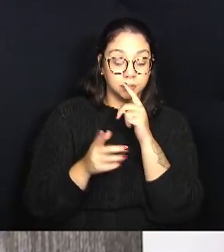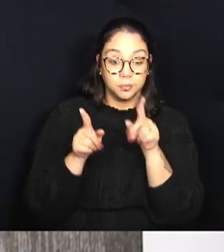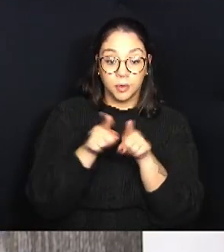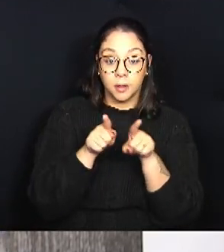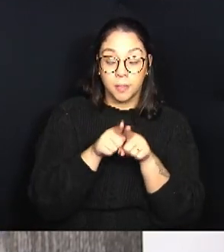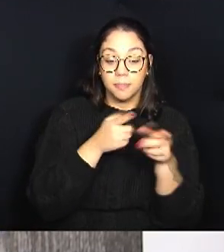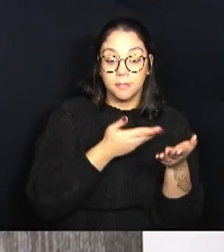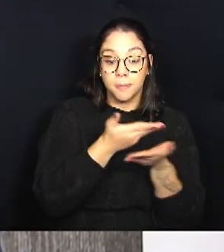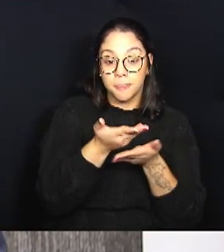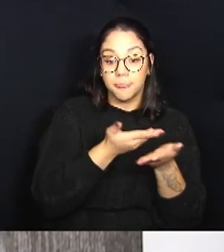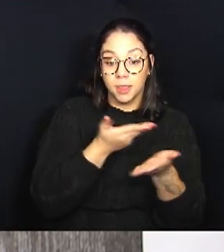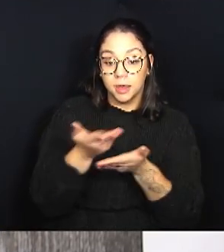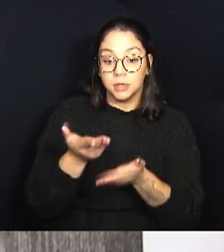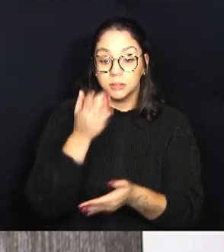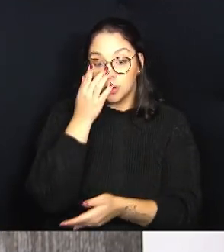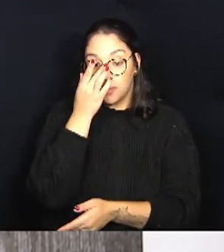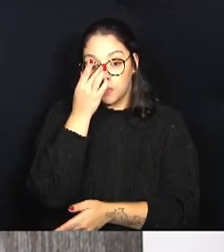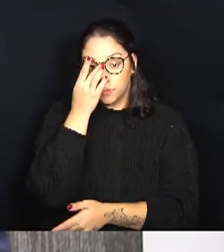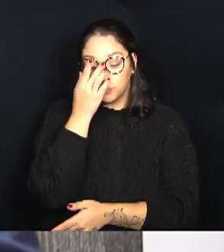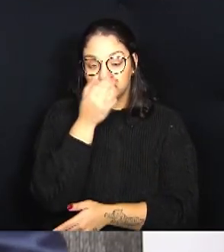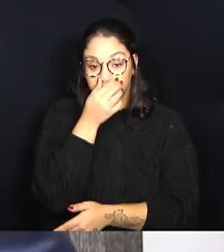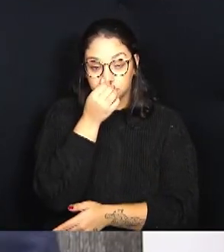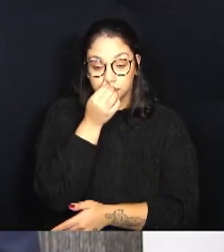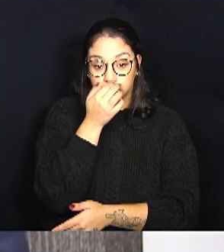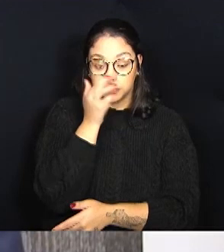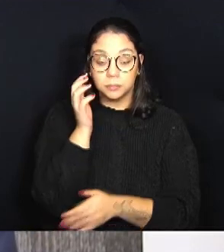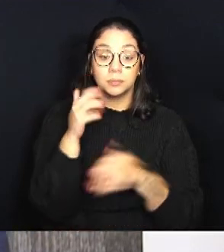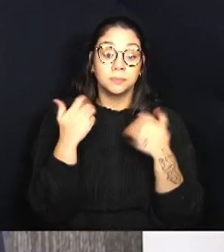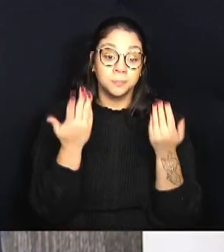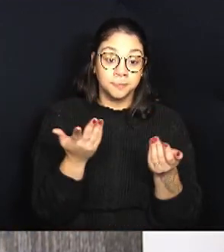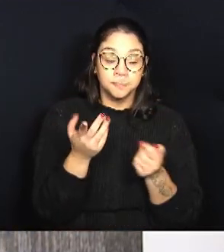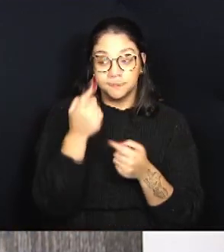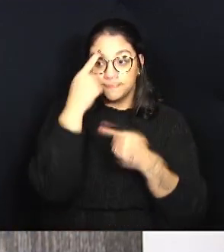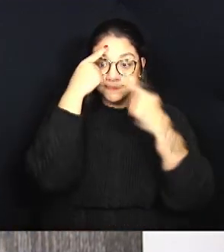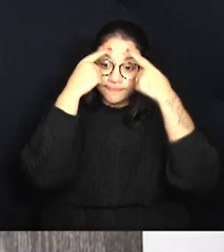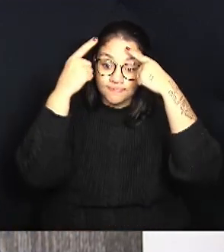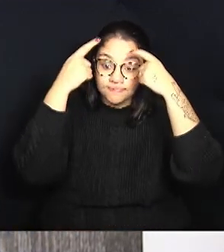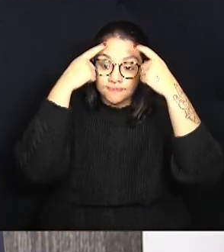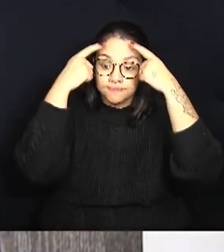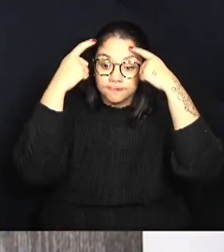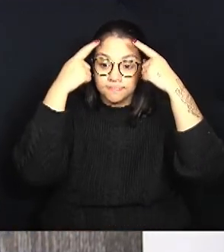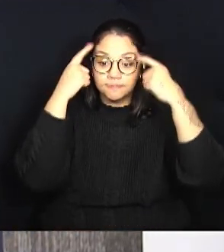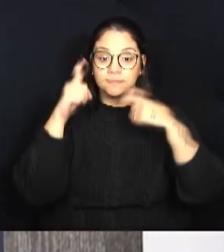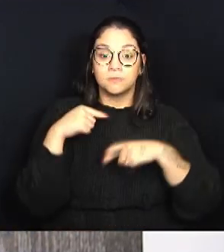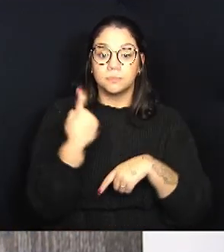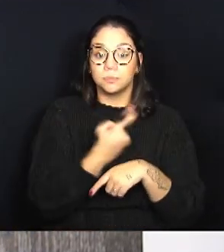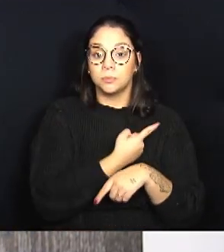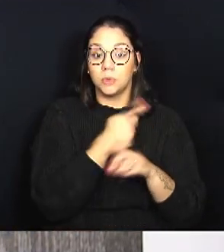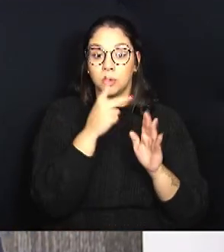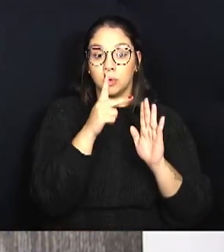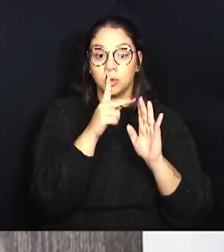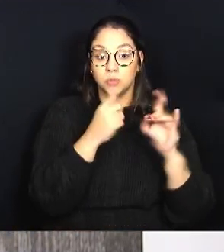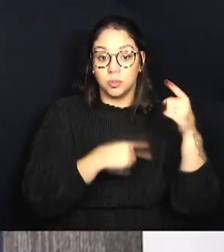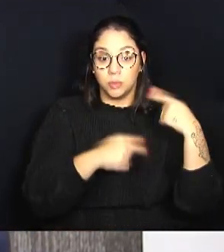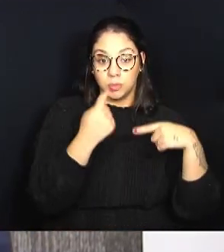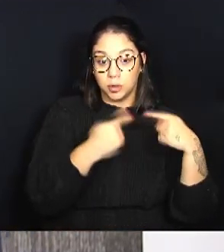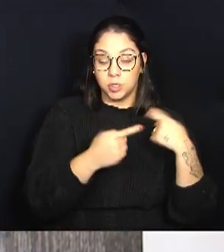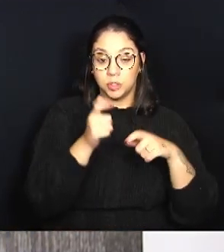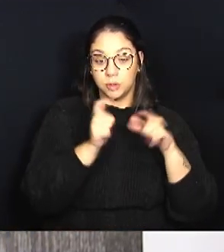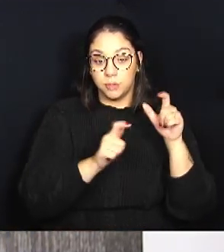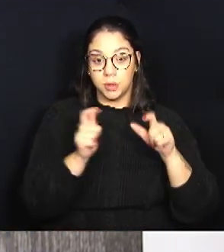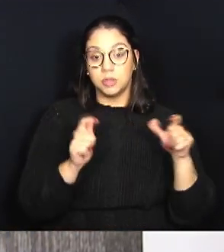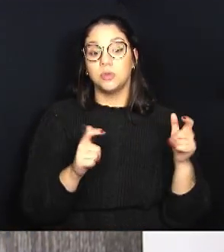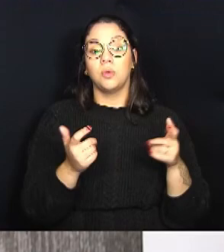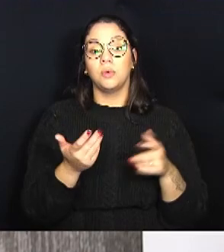nós temos, e pegando aí essas ideias, nós, como agentes políticos e agentes públicos, traduzimos